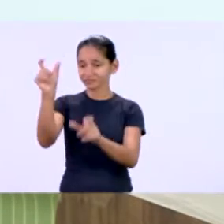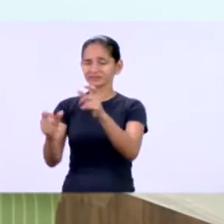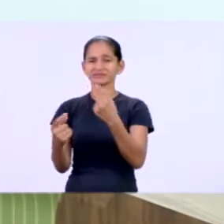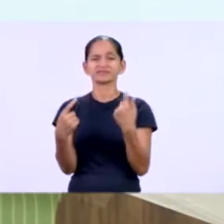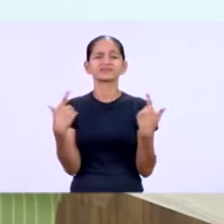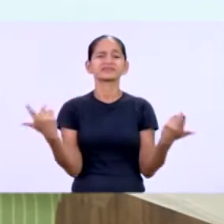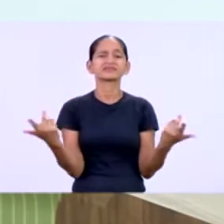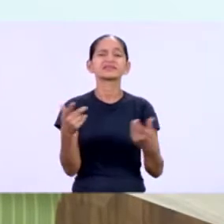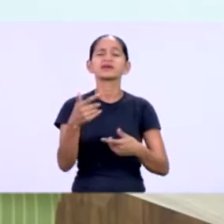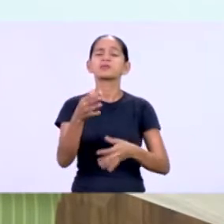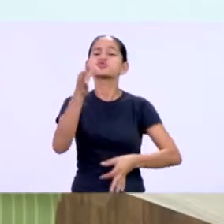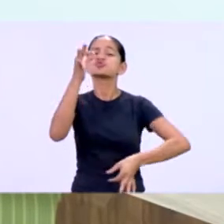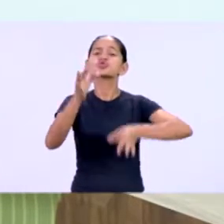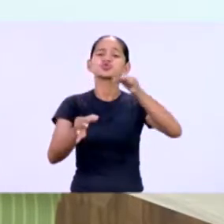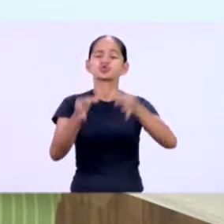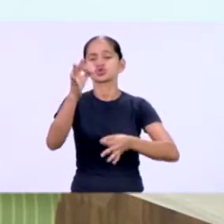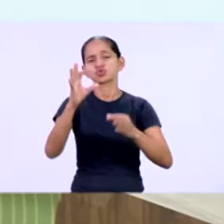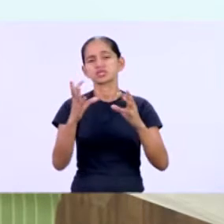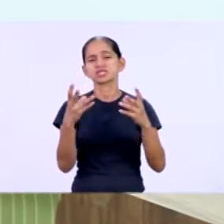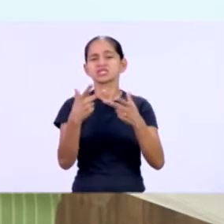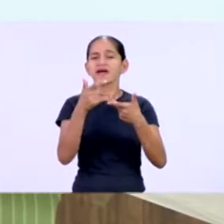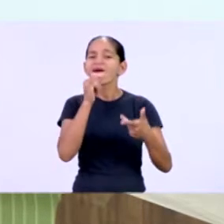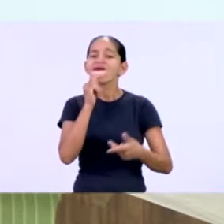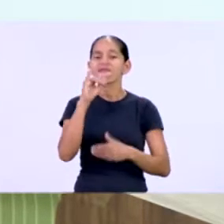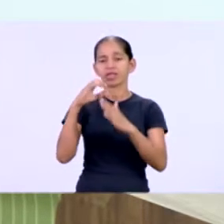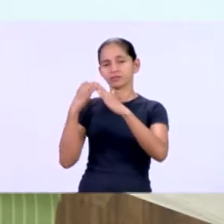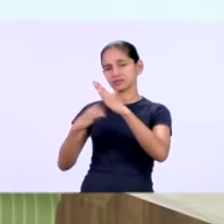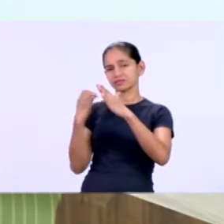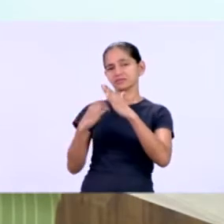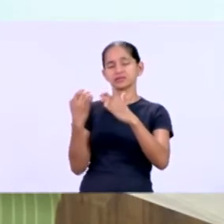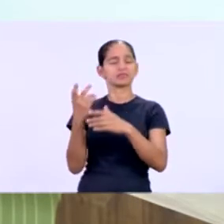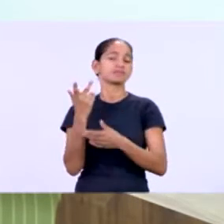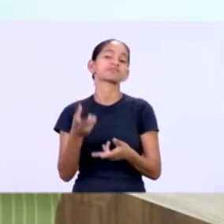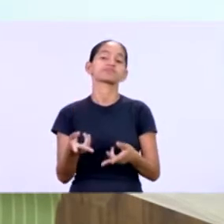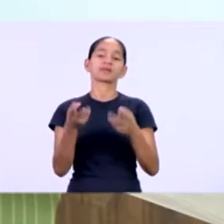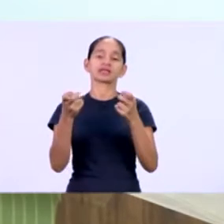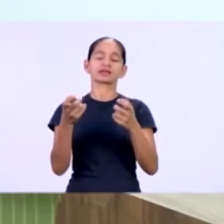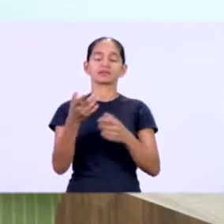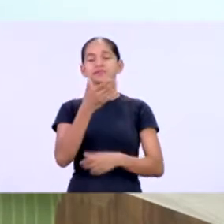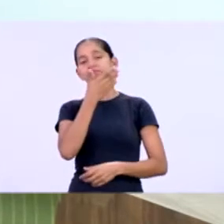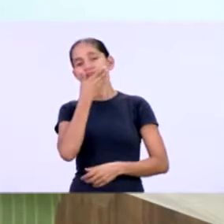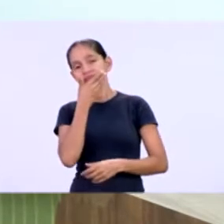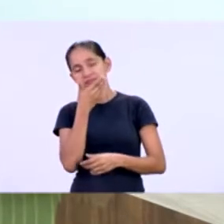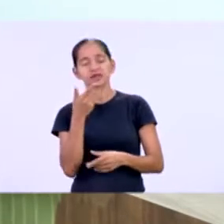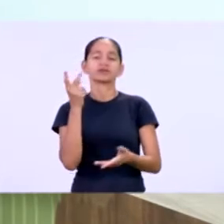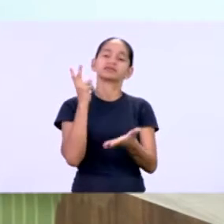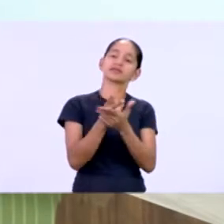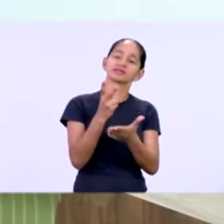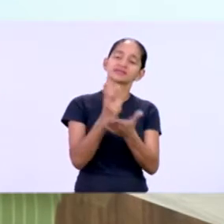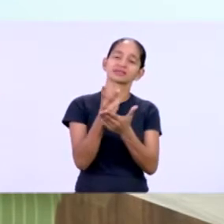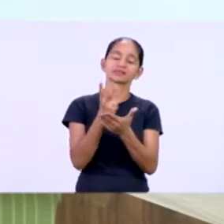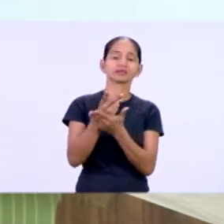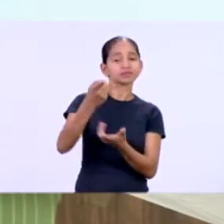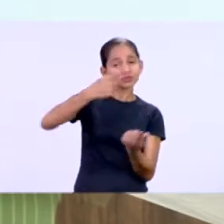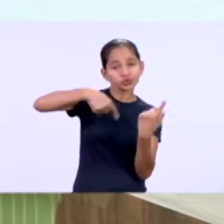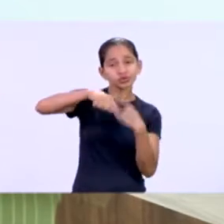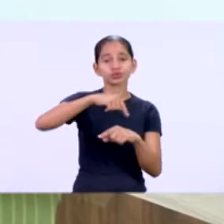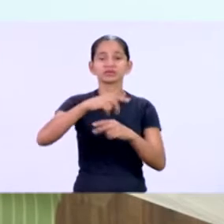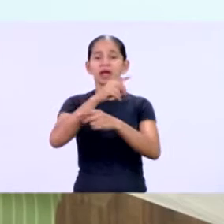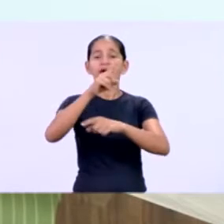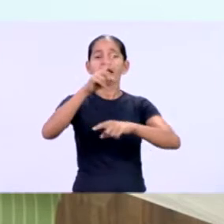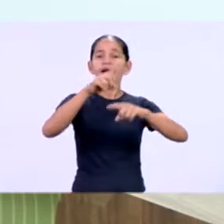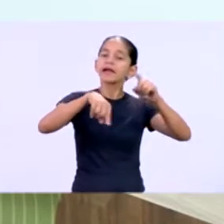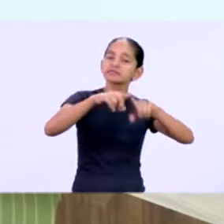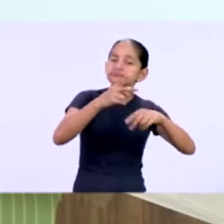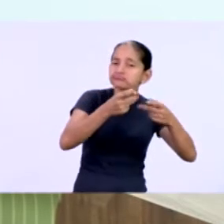tributar mais a pessoa jurídica, porque se enxerga menos, ok? A maior carga tributária no nosso país é em cima dos produtos, em